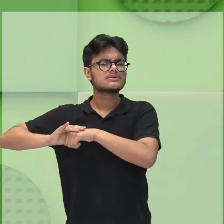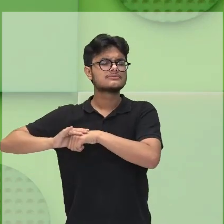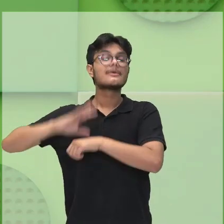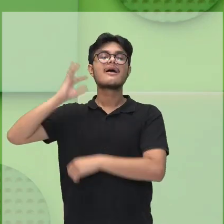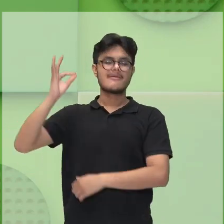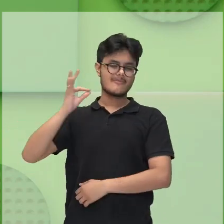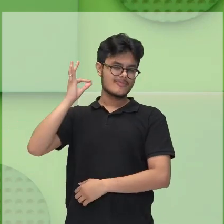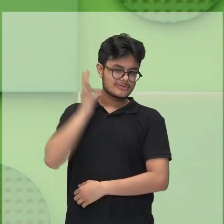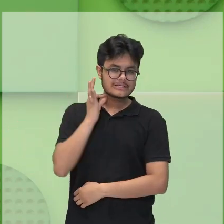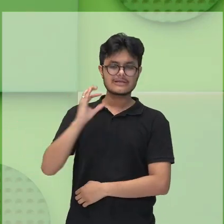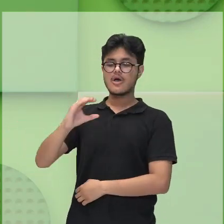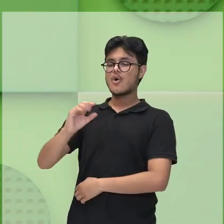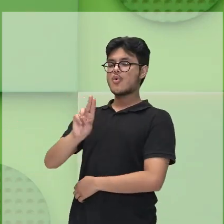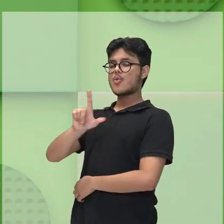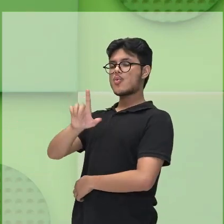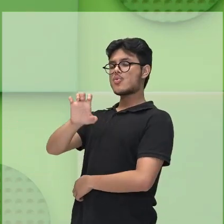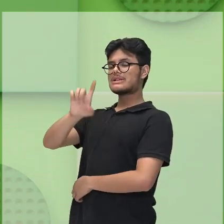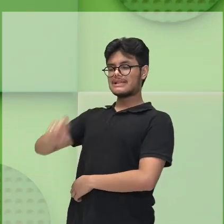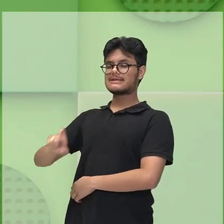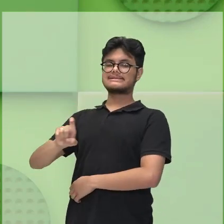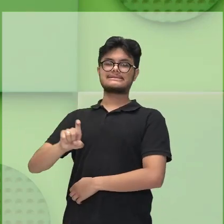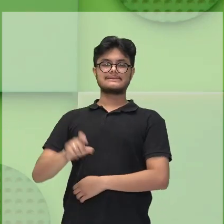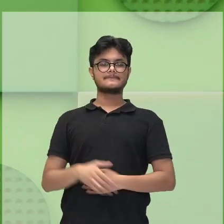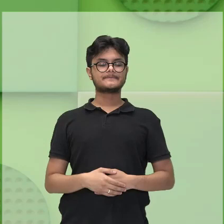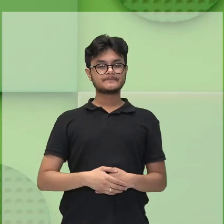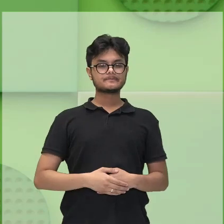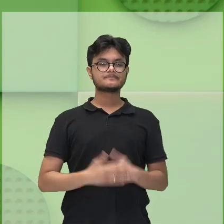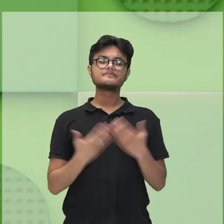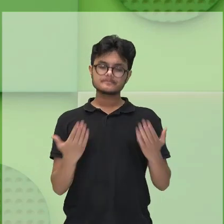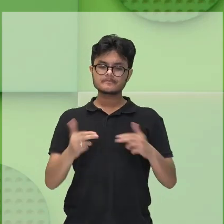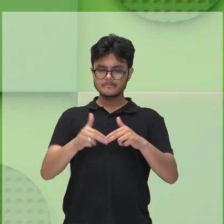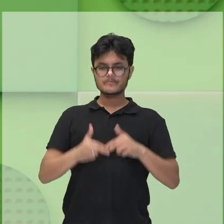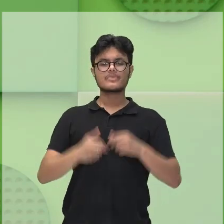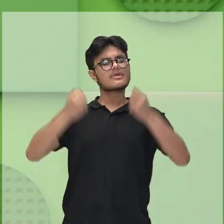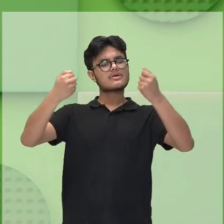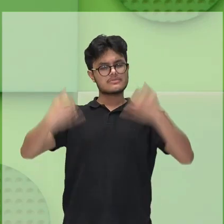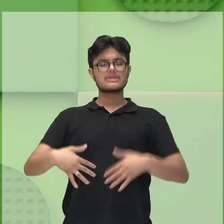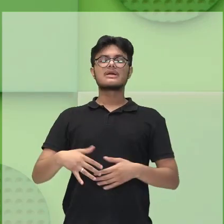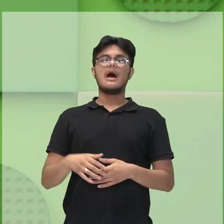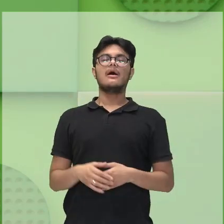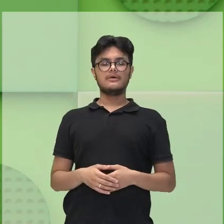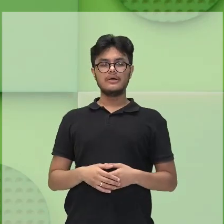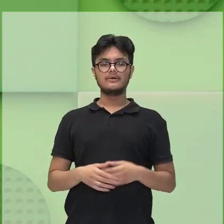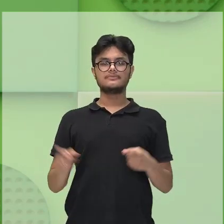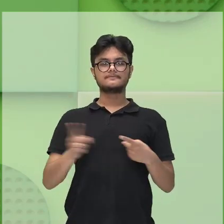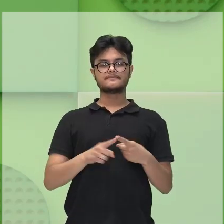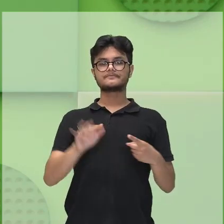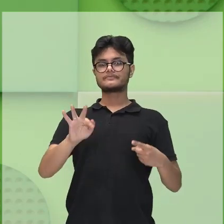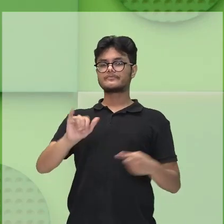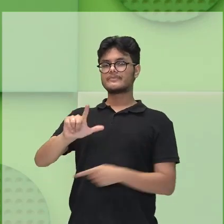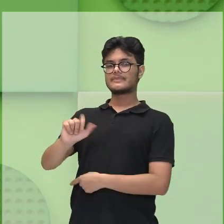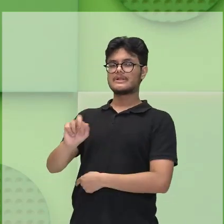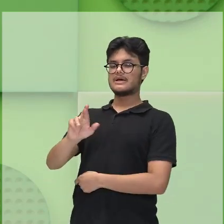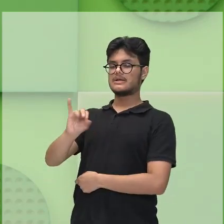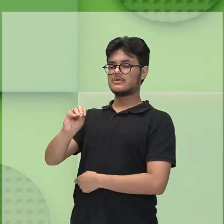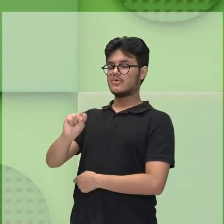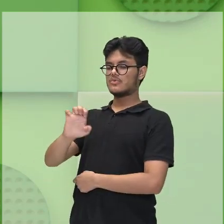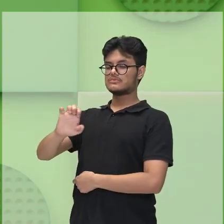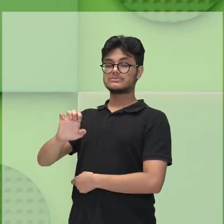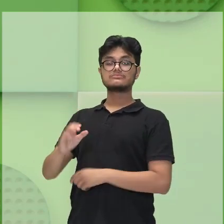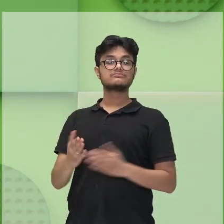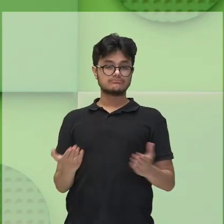mosquito Culex, certo? Então nós vimos aí que a filariose ou elefantíase,